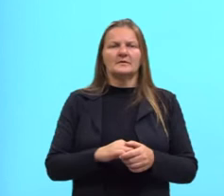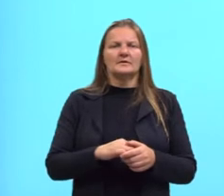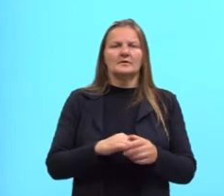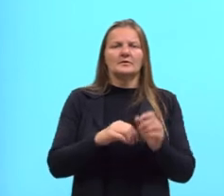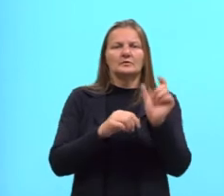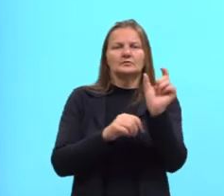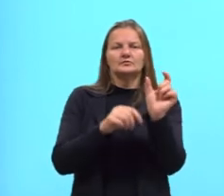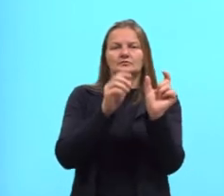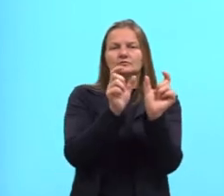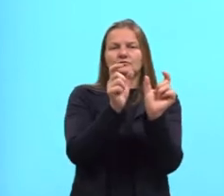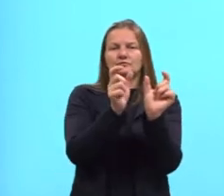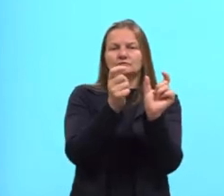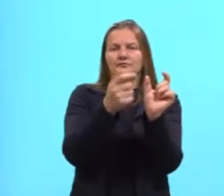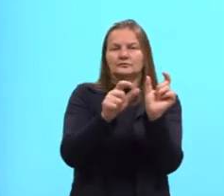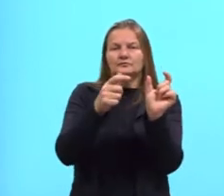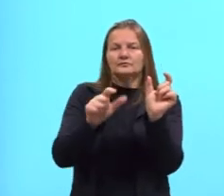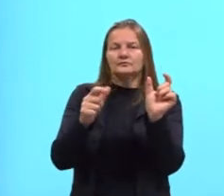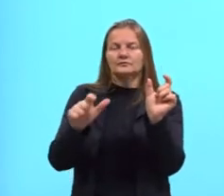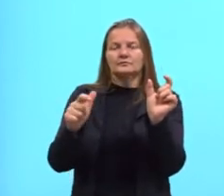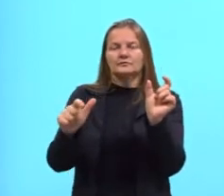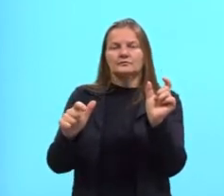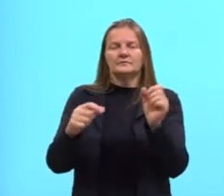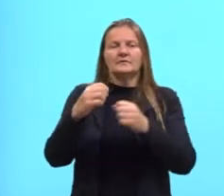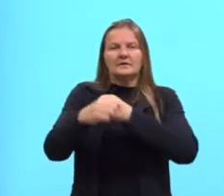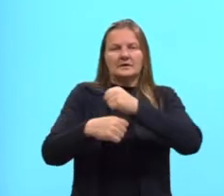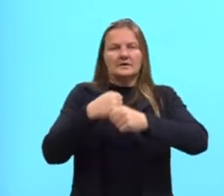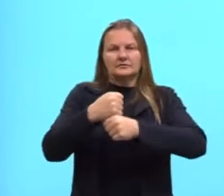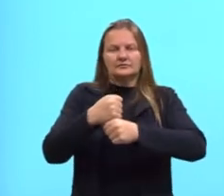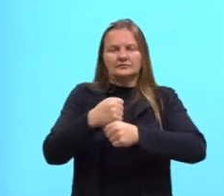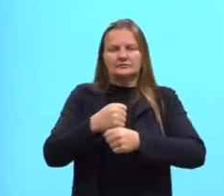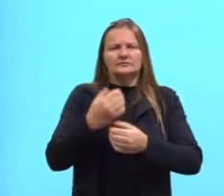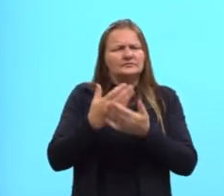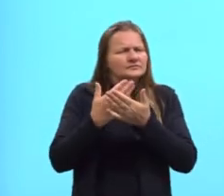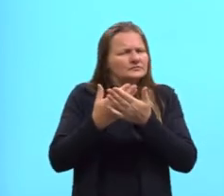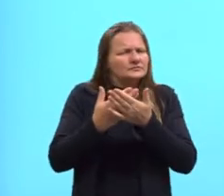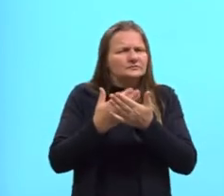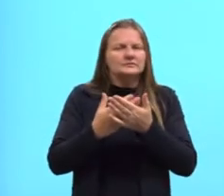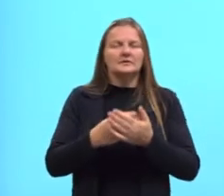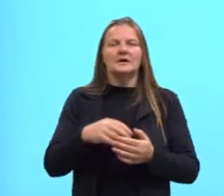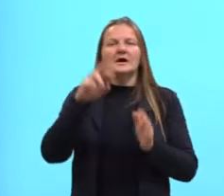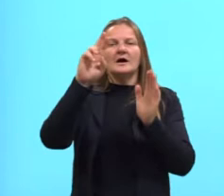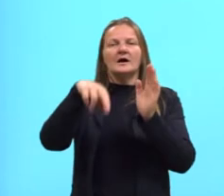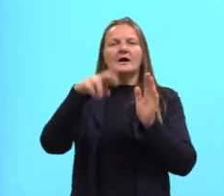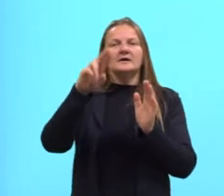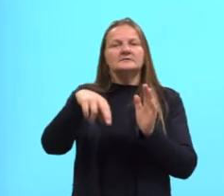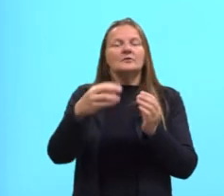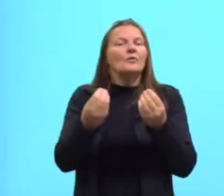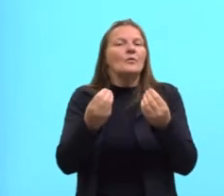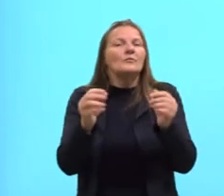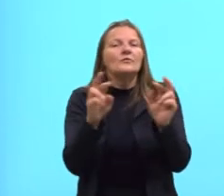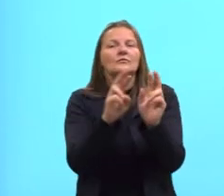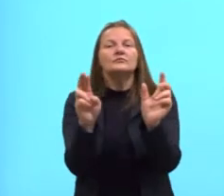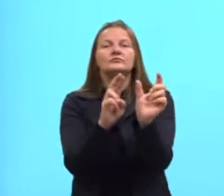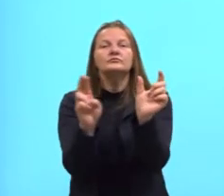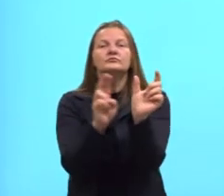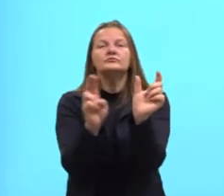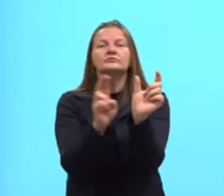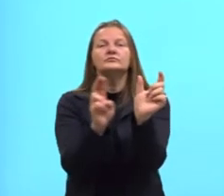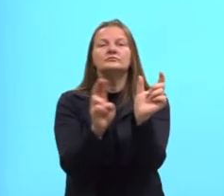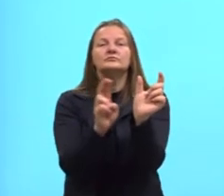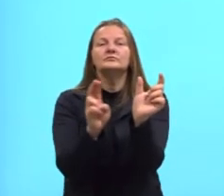é o tempo em do tempo de estudo em ano e a razão dessa pa pode ser